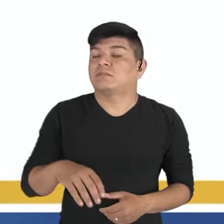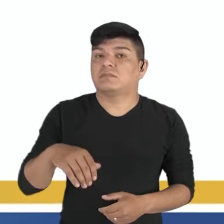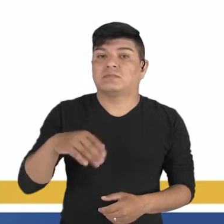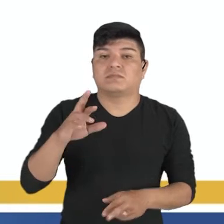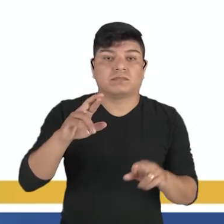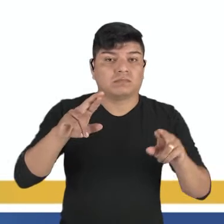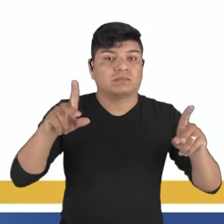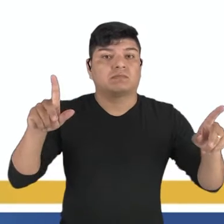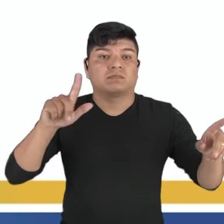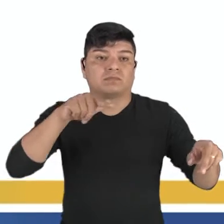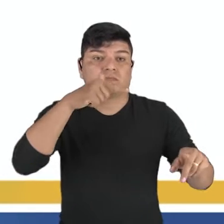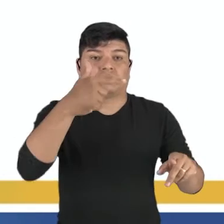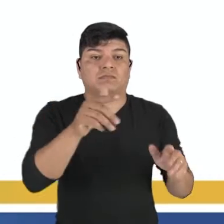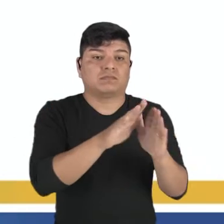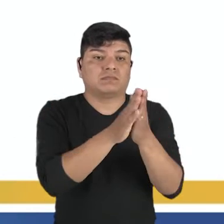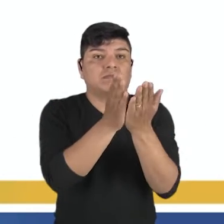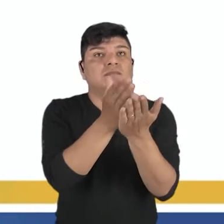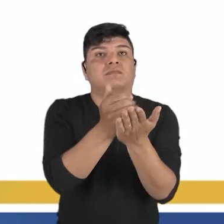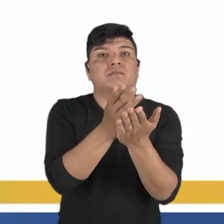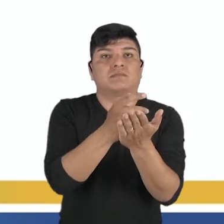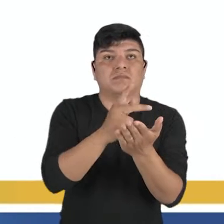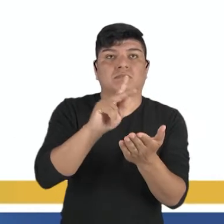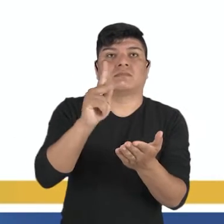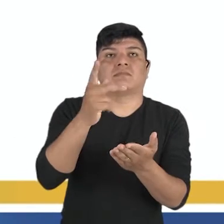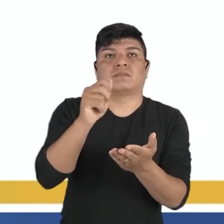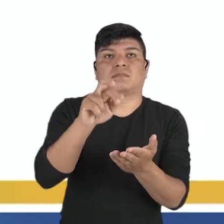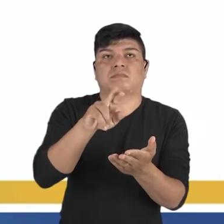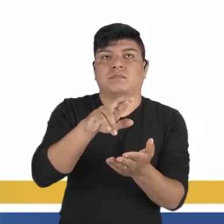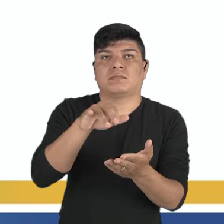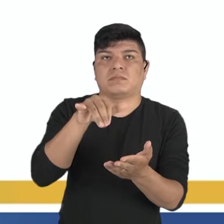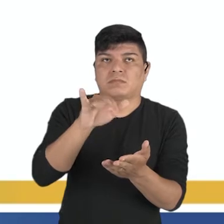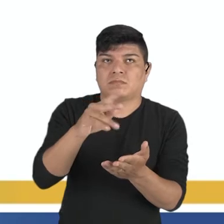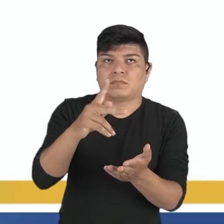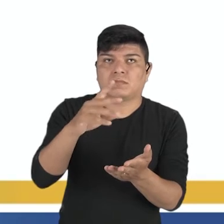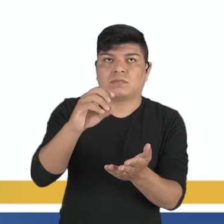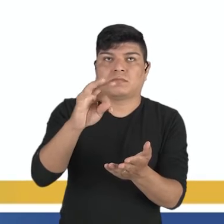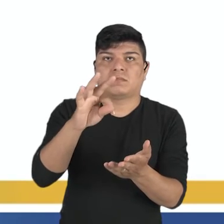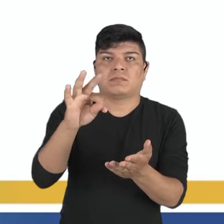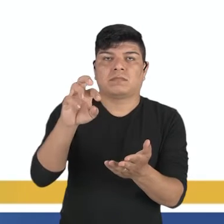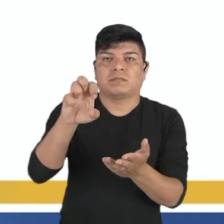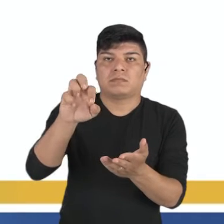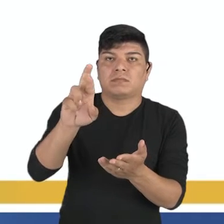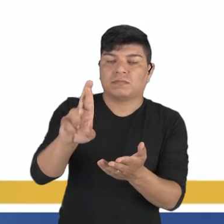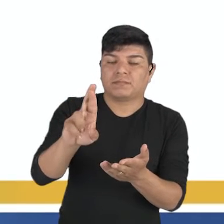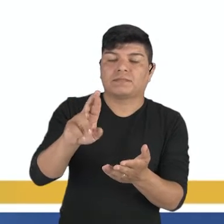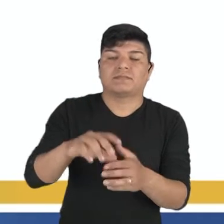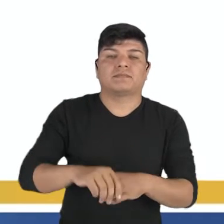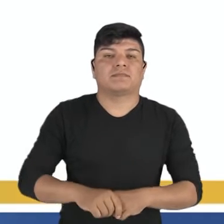muito diferente dos livros de Harry Potter.